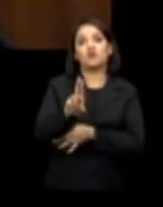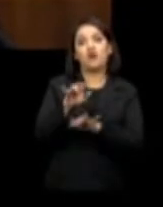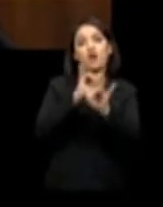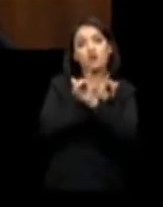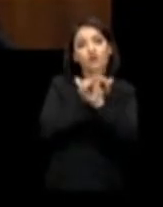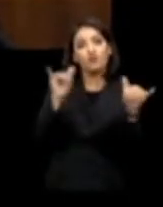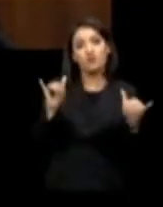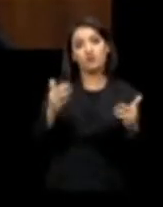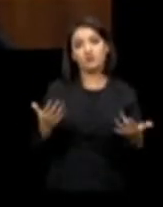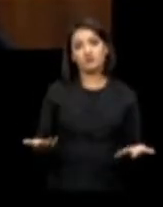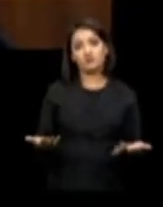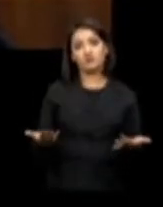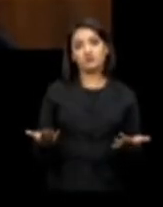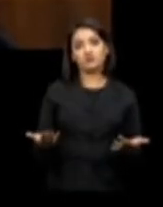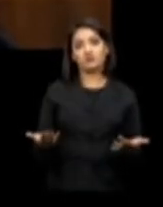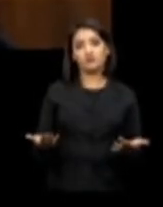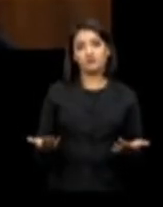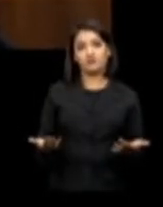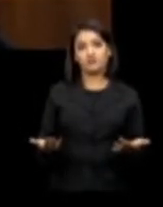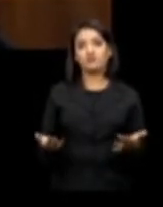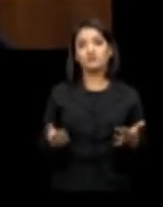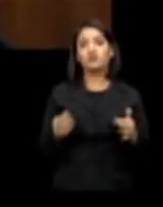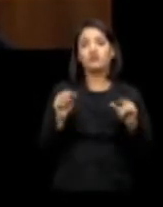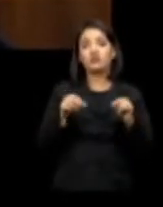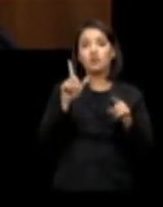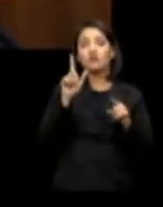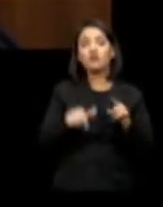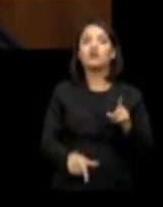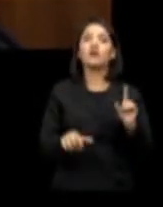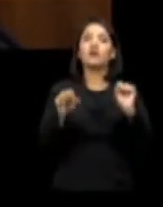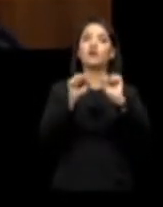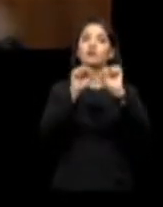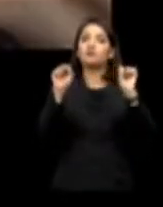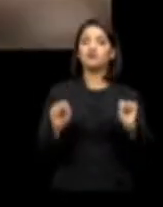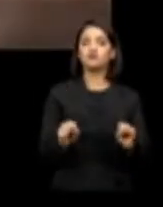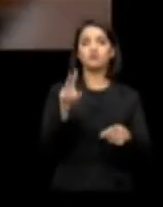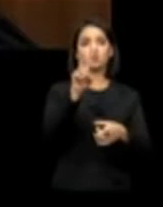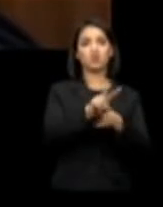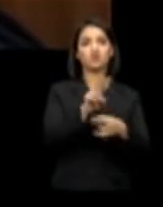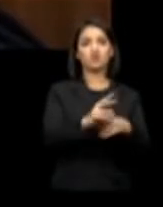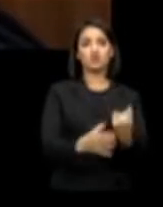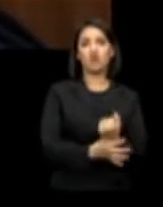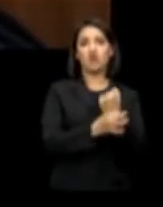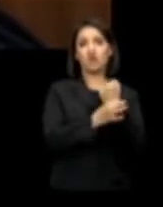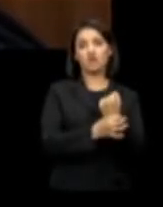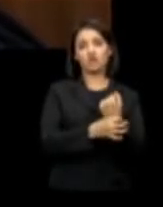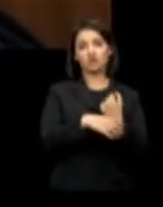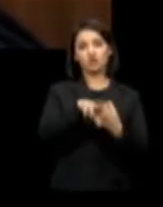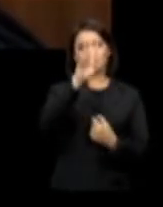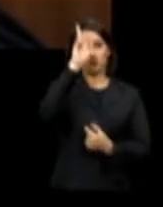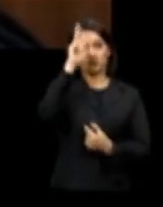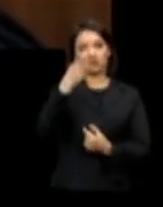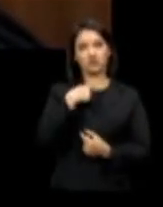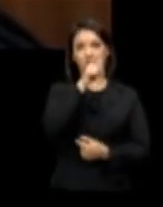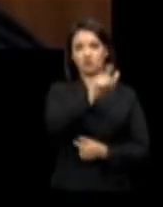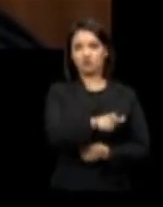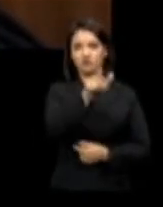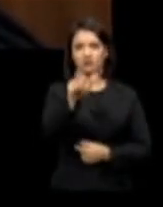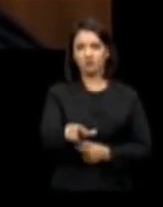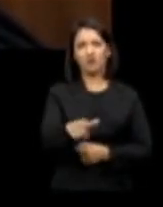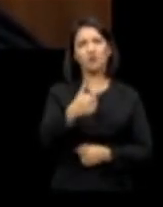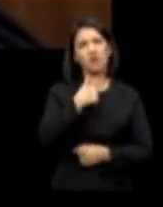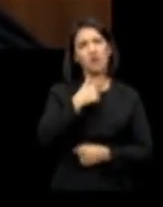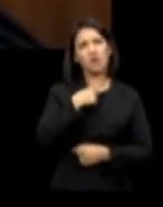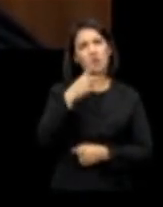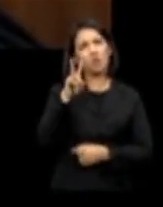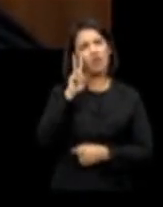por afetar o sistema de proteção de garantias individuais como um todo. Eu ouvi com muita